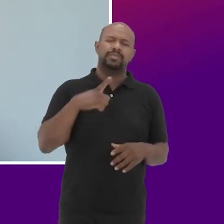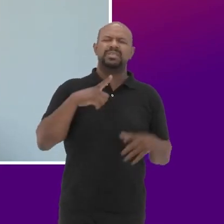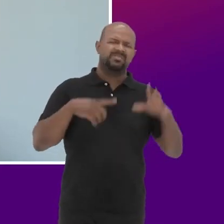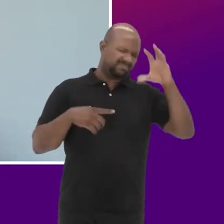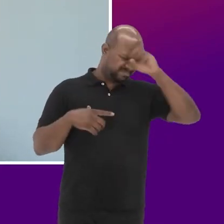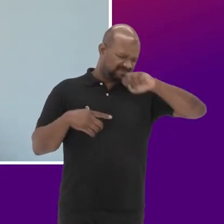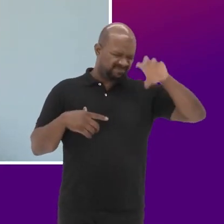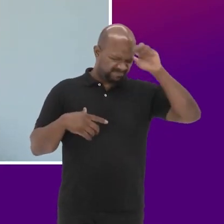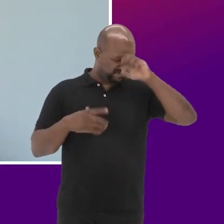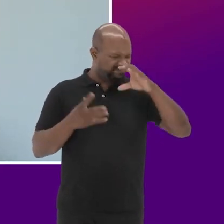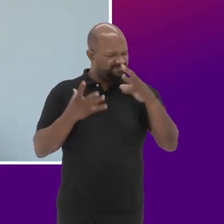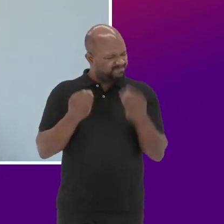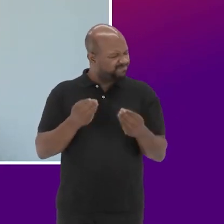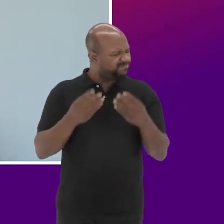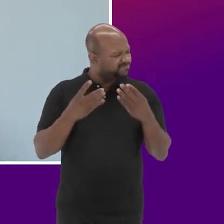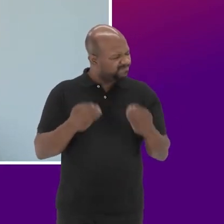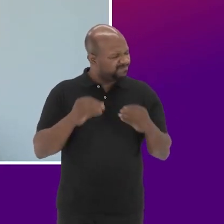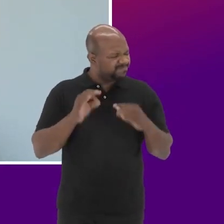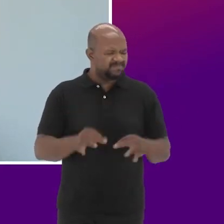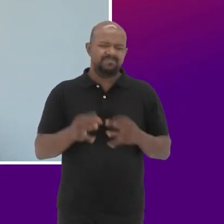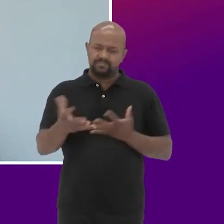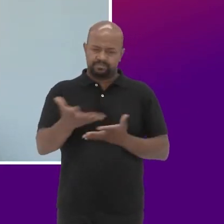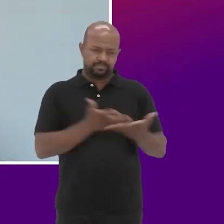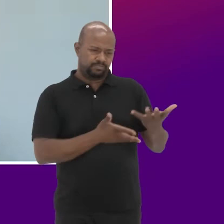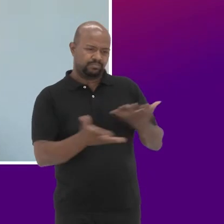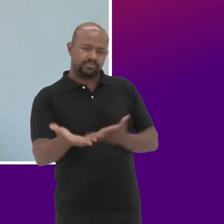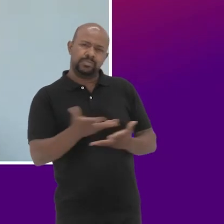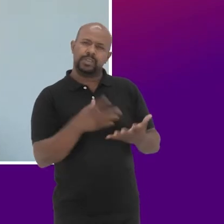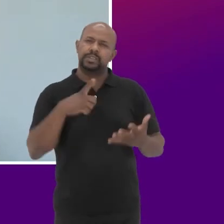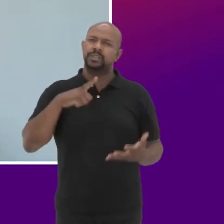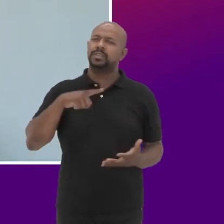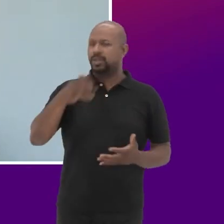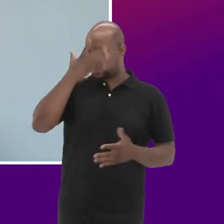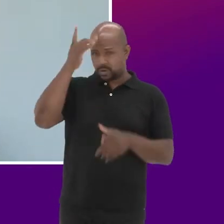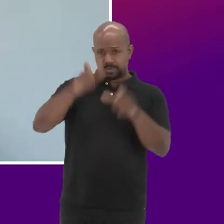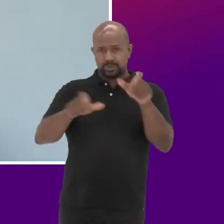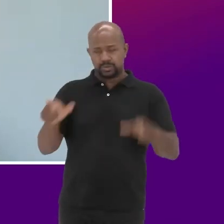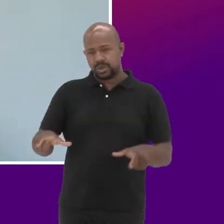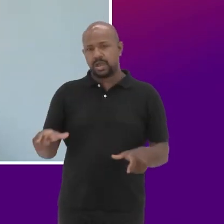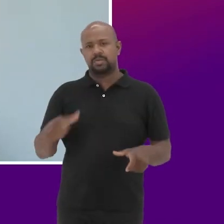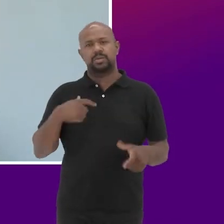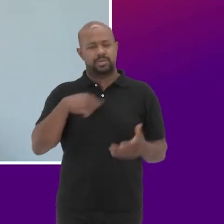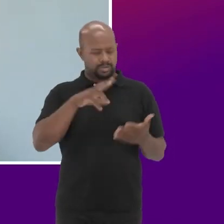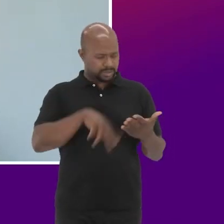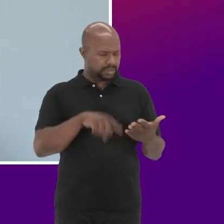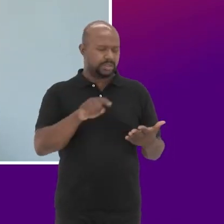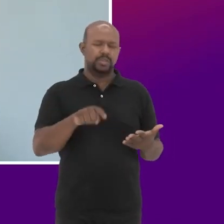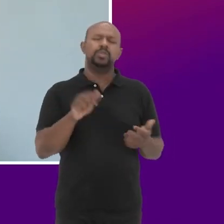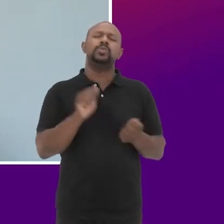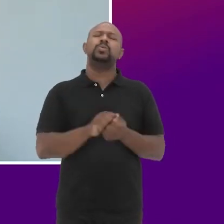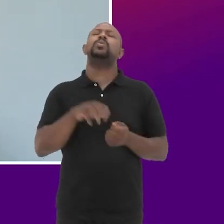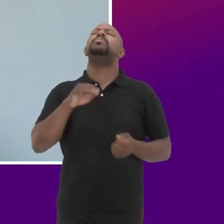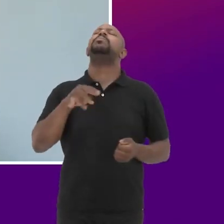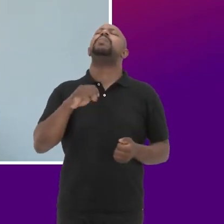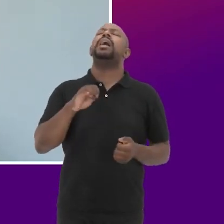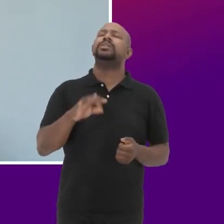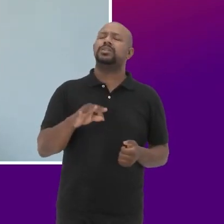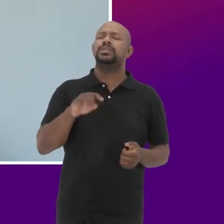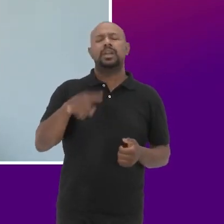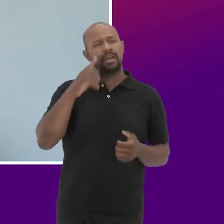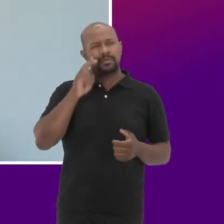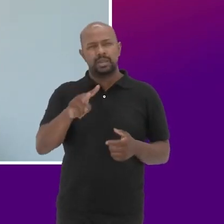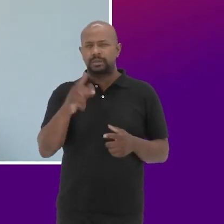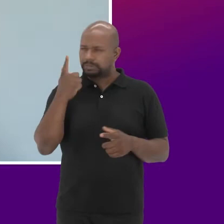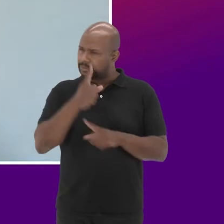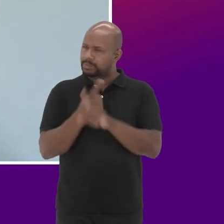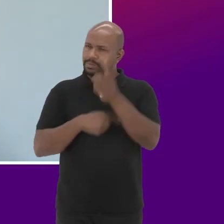que eu tenho aprendido muito no mercado, assim, até nas interações que a gente tem com o pessoal, o Newey aqui, né, junto com o IMET, vem se destacando